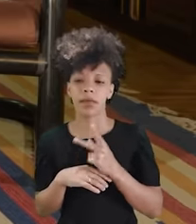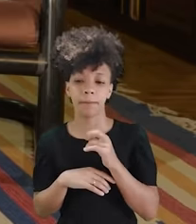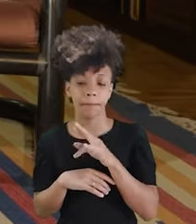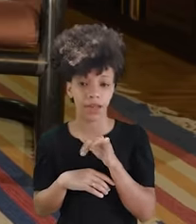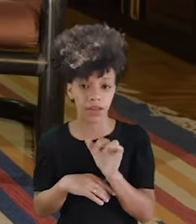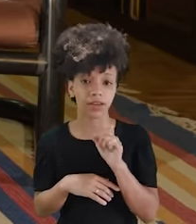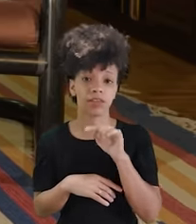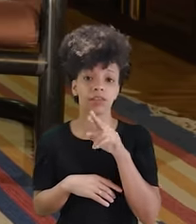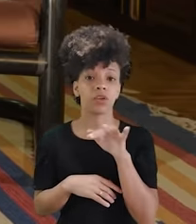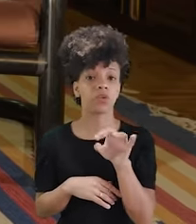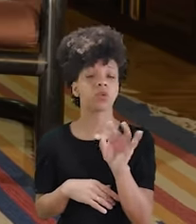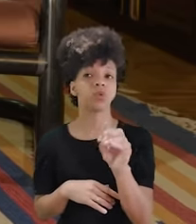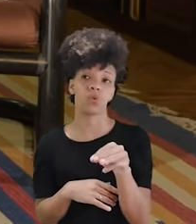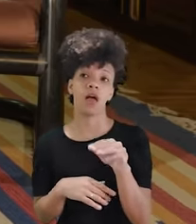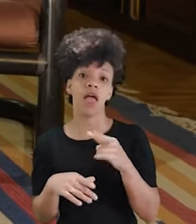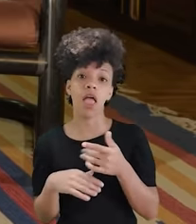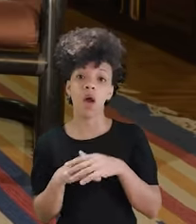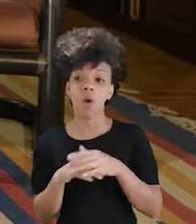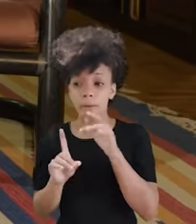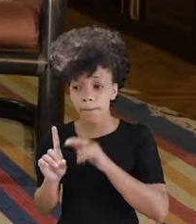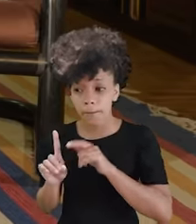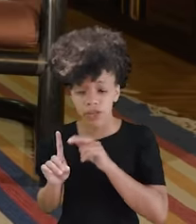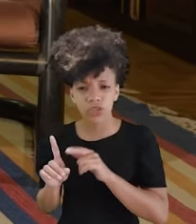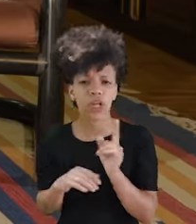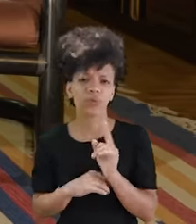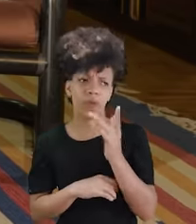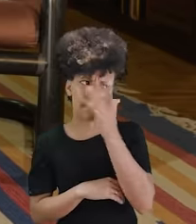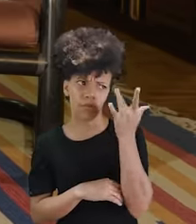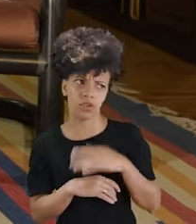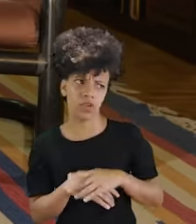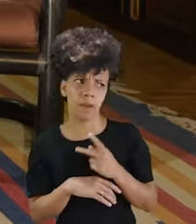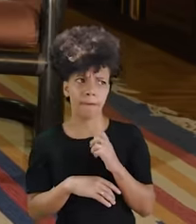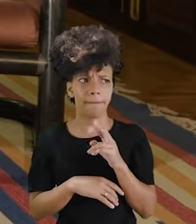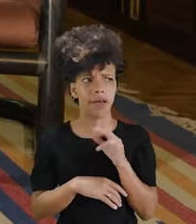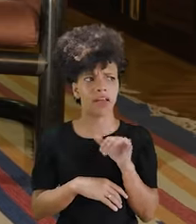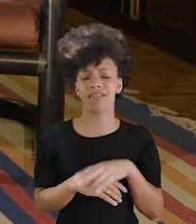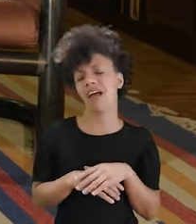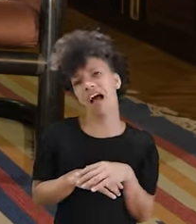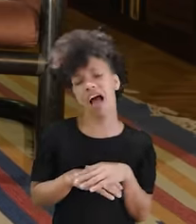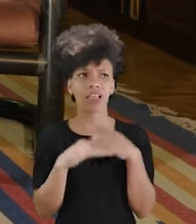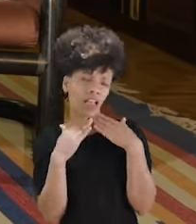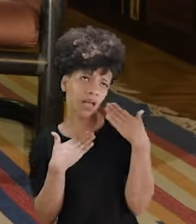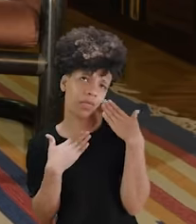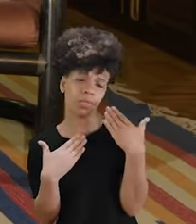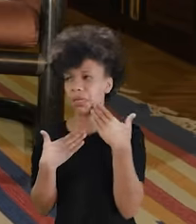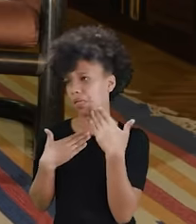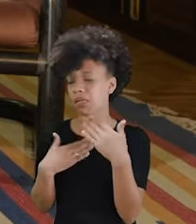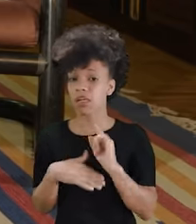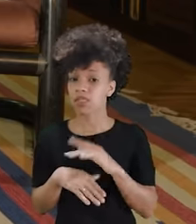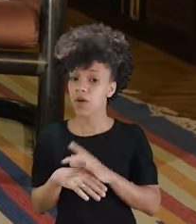até o Islã quem fala é uma ela é uma artista ela não é aquela pessoa Aprecia ou não Fala aí tem que